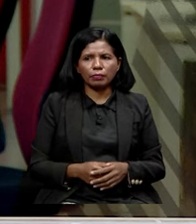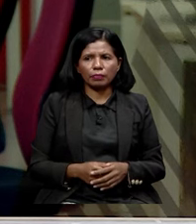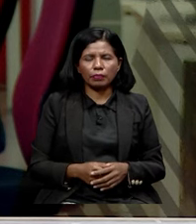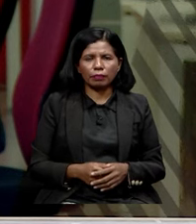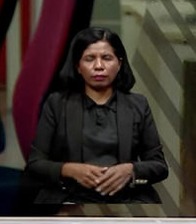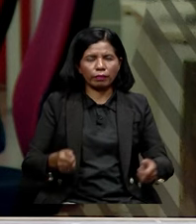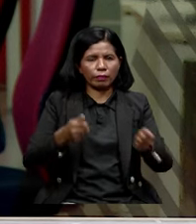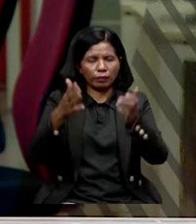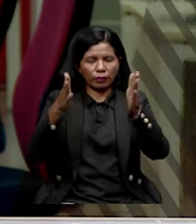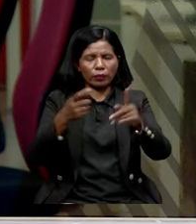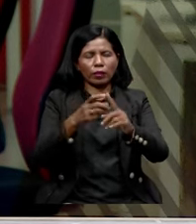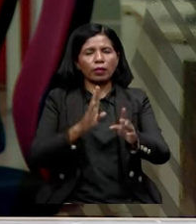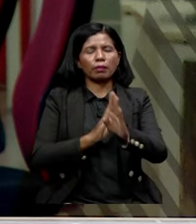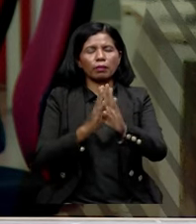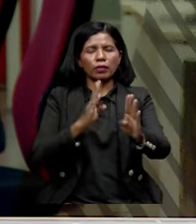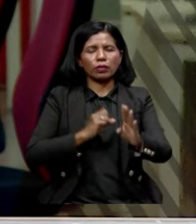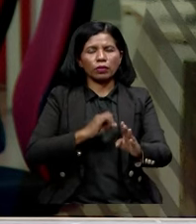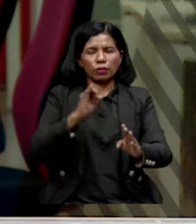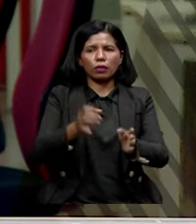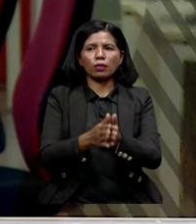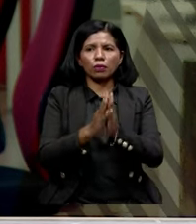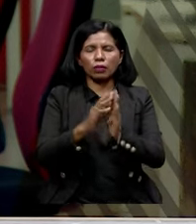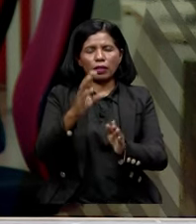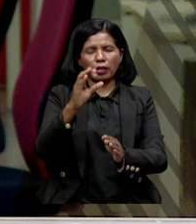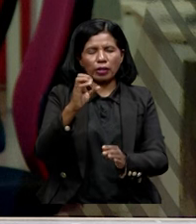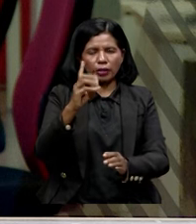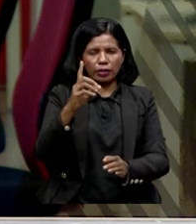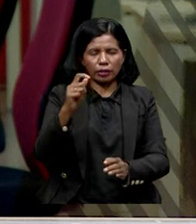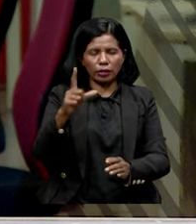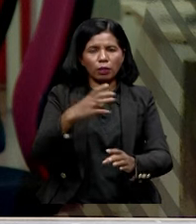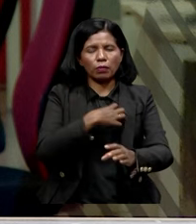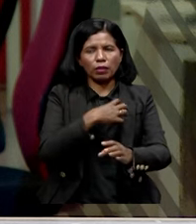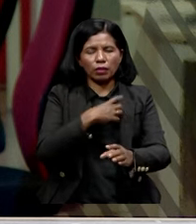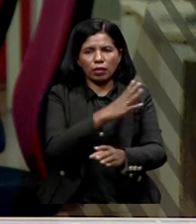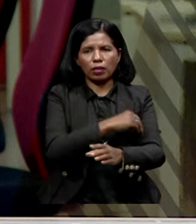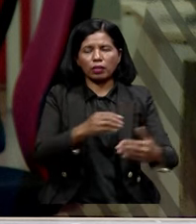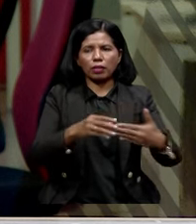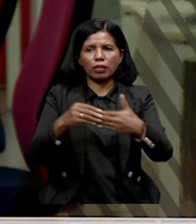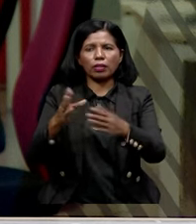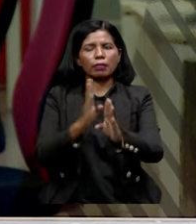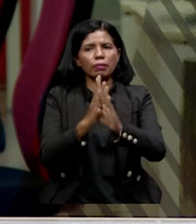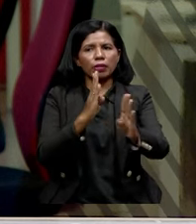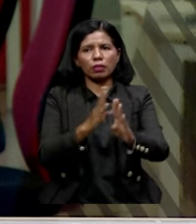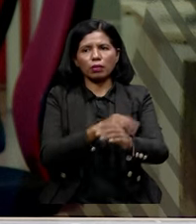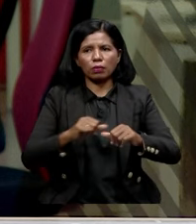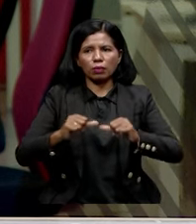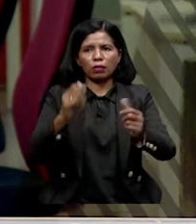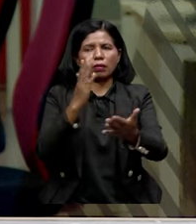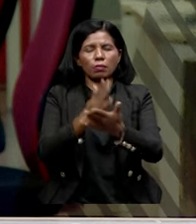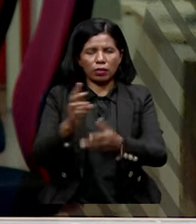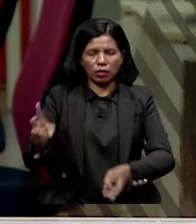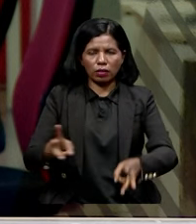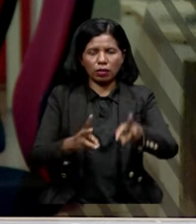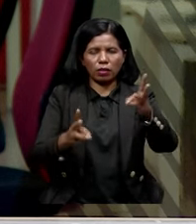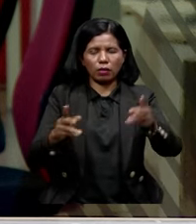Motorista bis sesuai ho manufai ho sudei NTT no polícia trânsito at organiza bis balu ne bis continua para e estrada